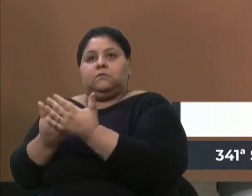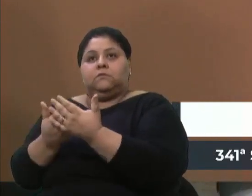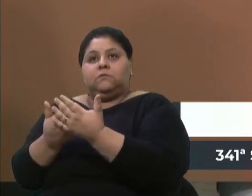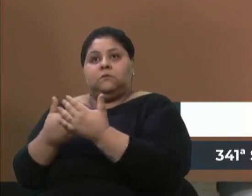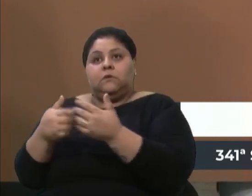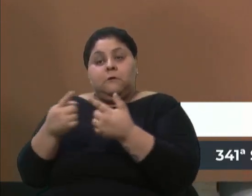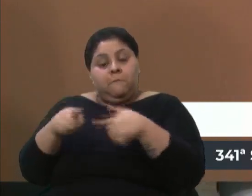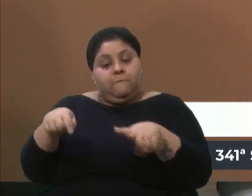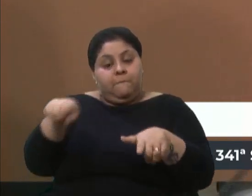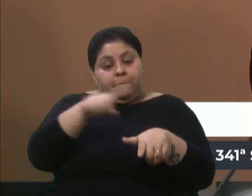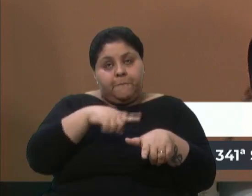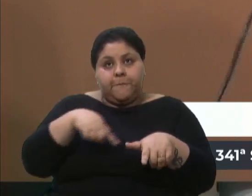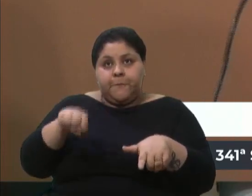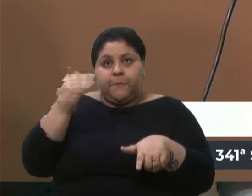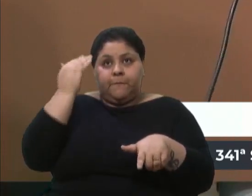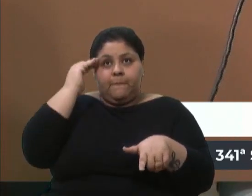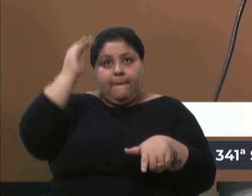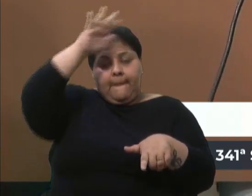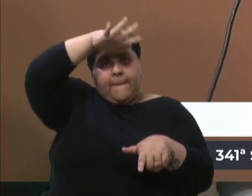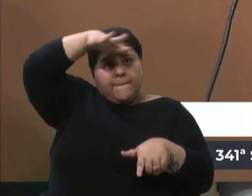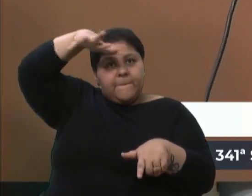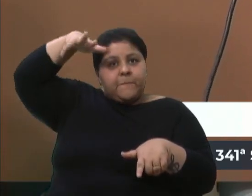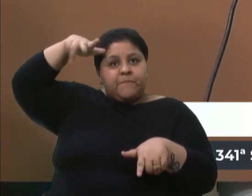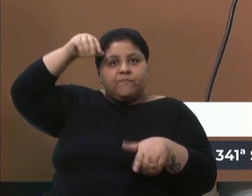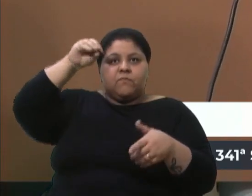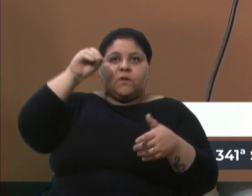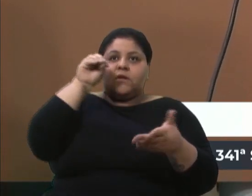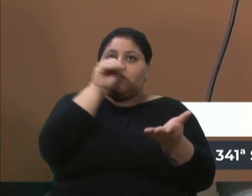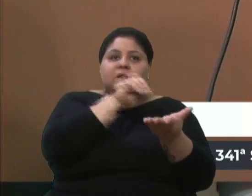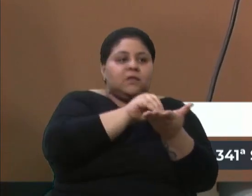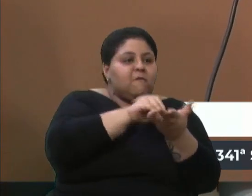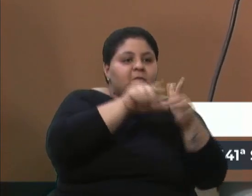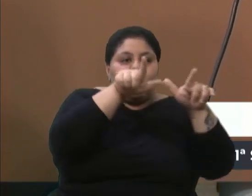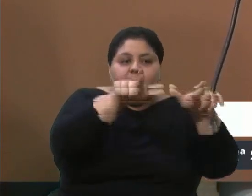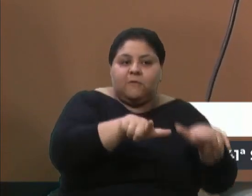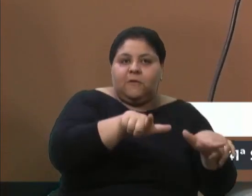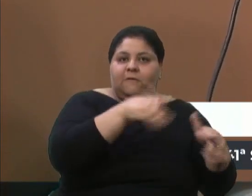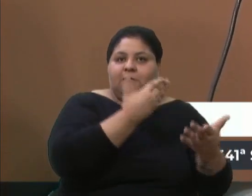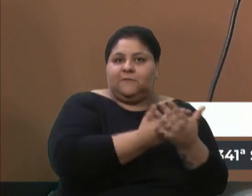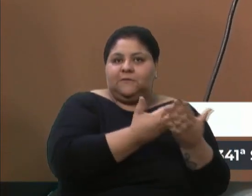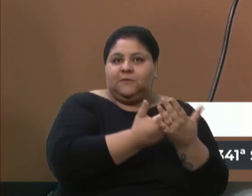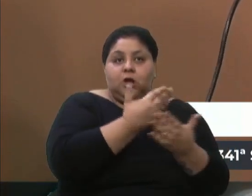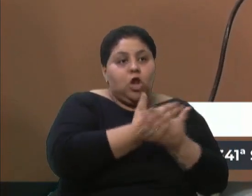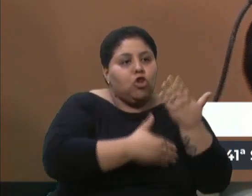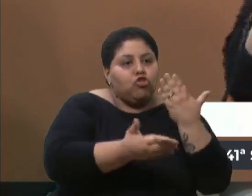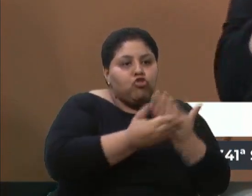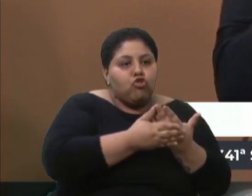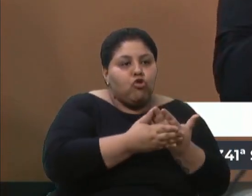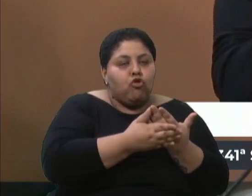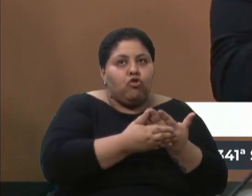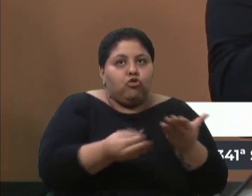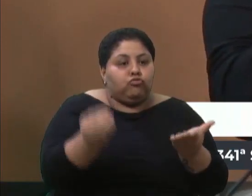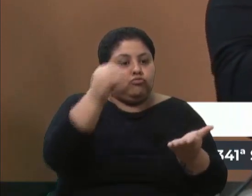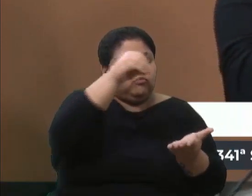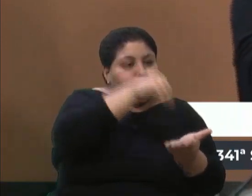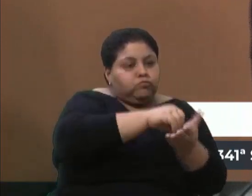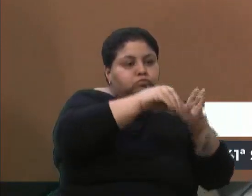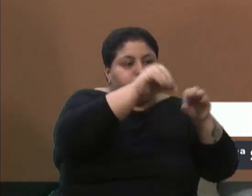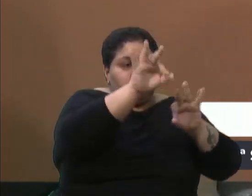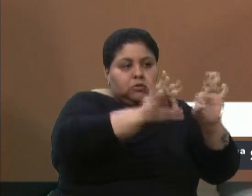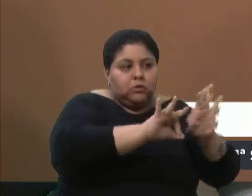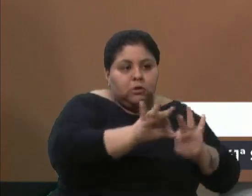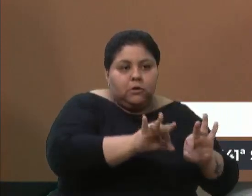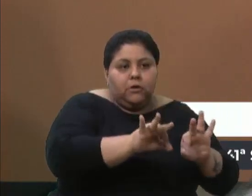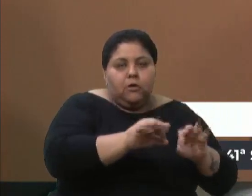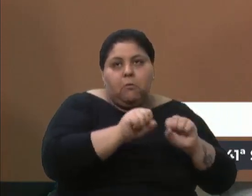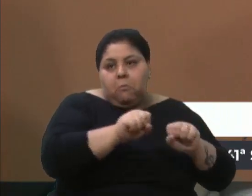de local para os nossos jovens e crianças estudarem. Todos eles estão colocados. Se eles não estão perto de casa, mas em alguma